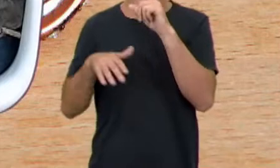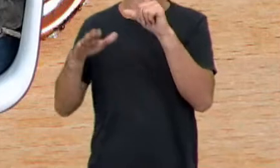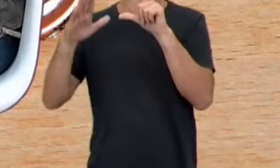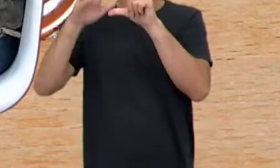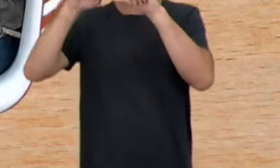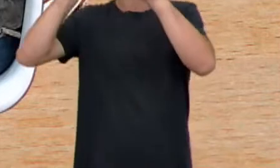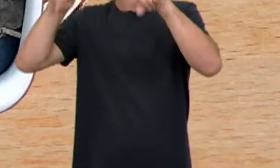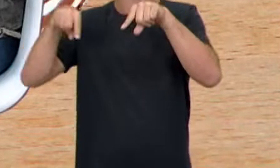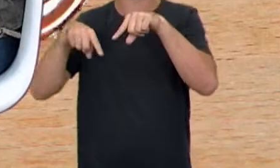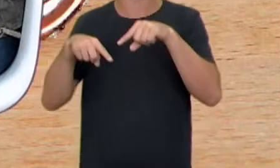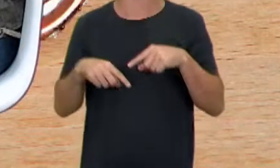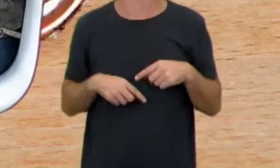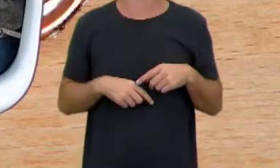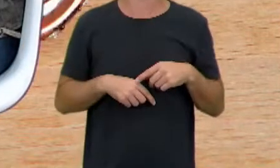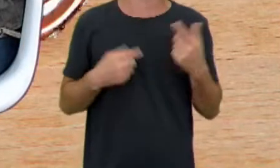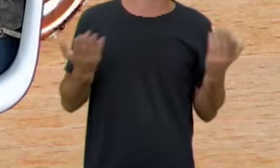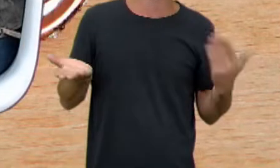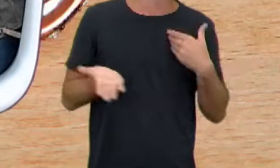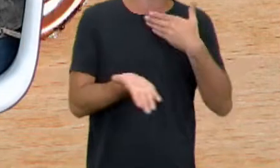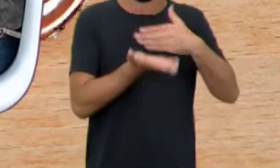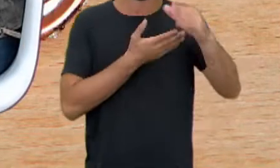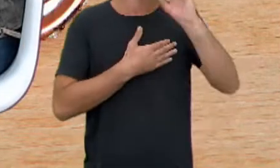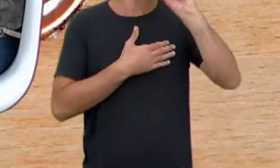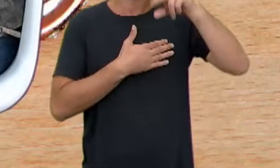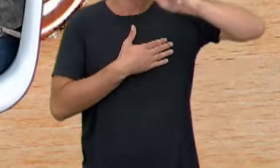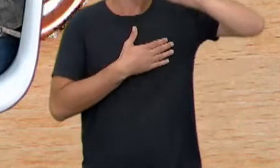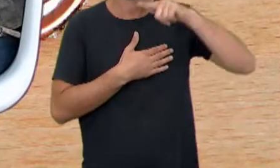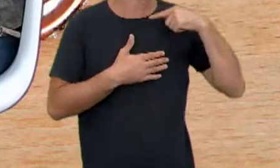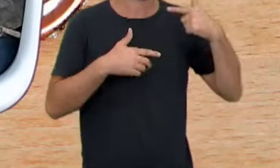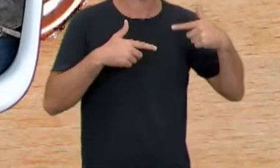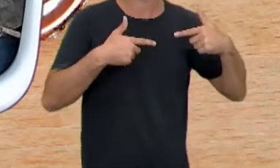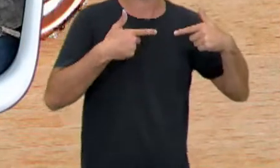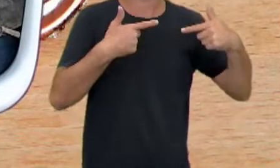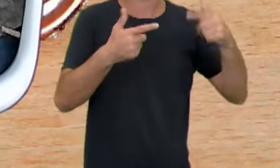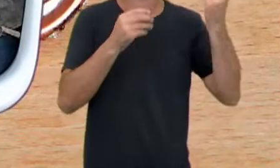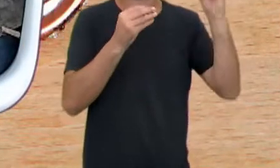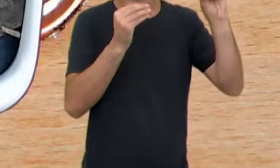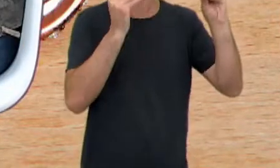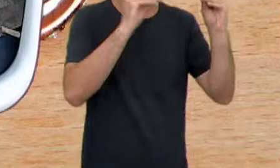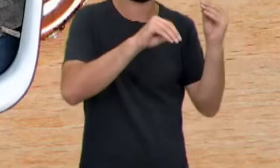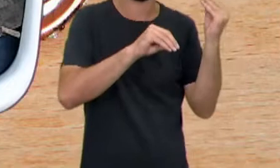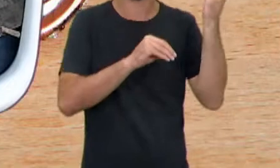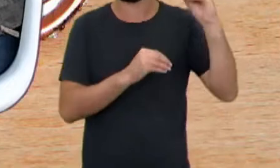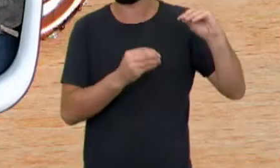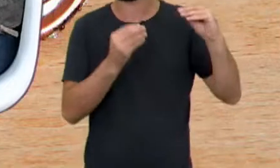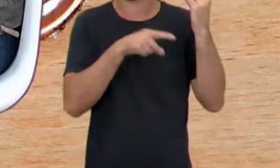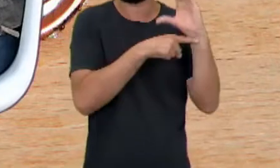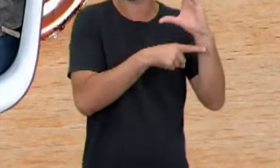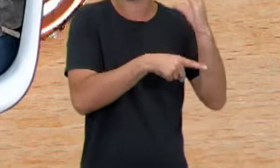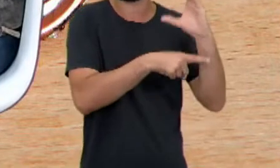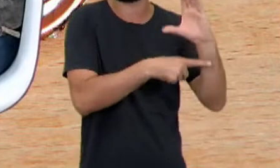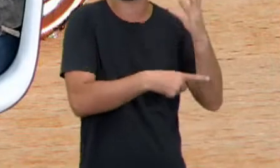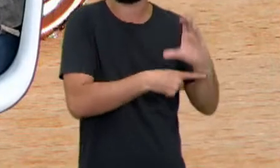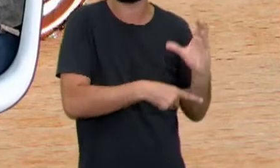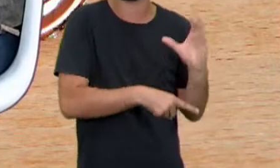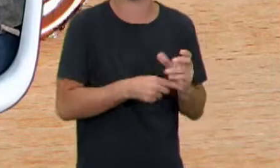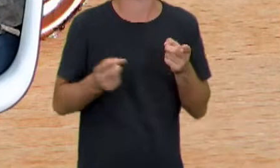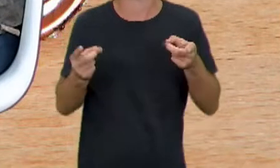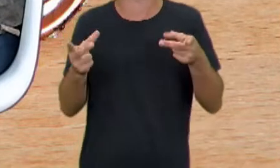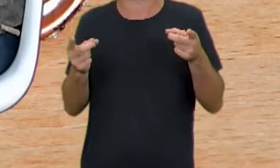ONG. E aí eu comecei lá, o meu botão era um botão de venda dentro do meu blog mesmo, depois que virou um site,